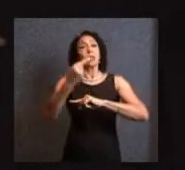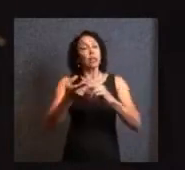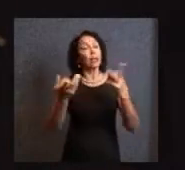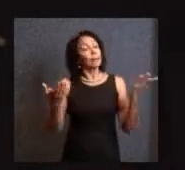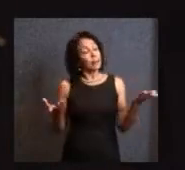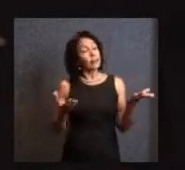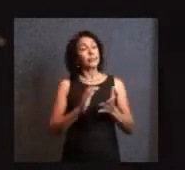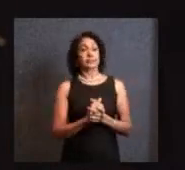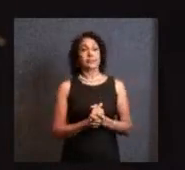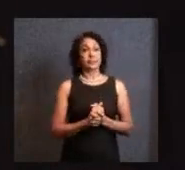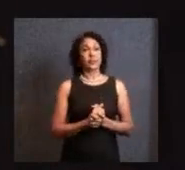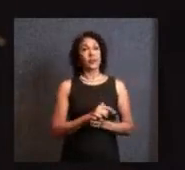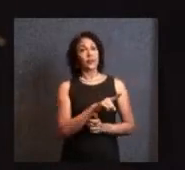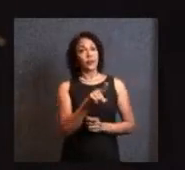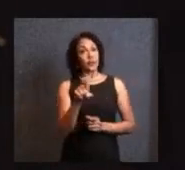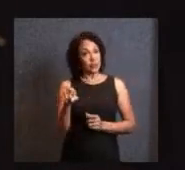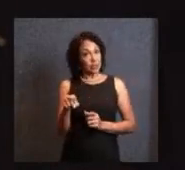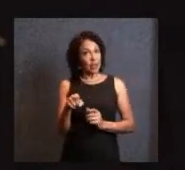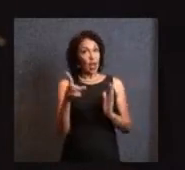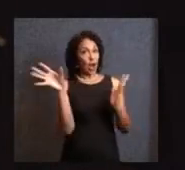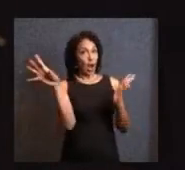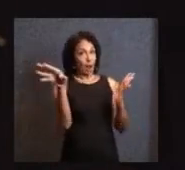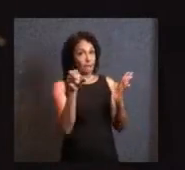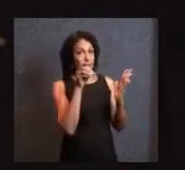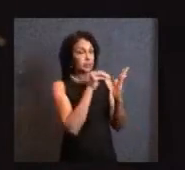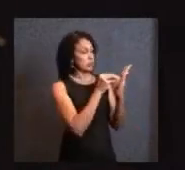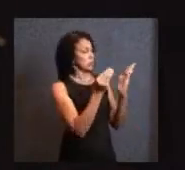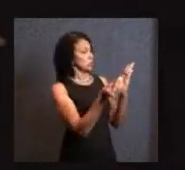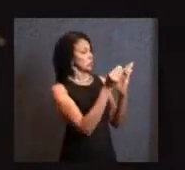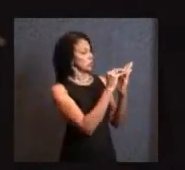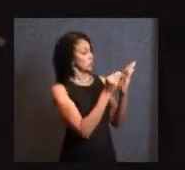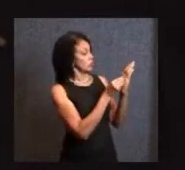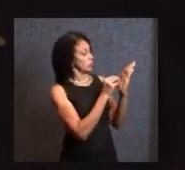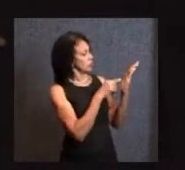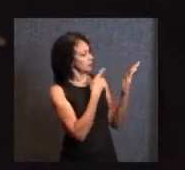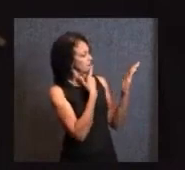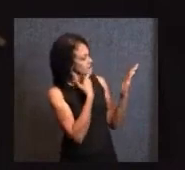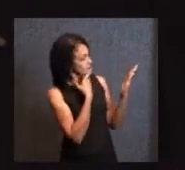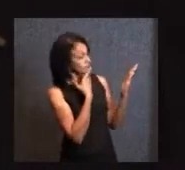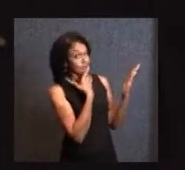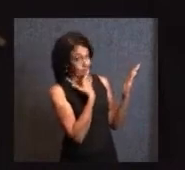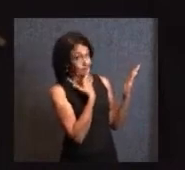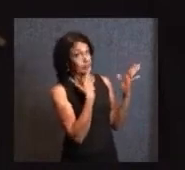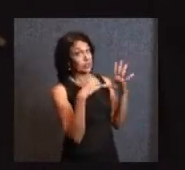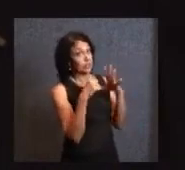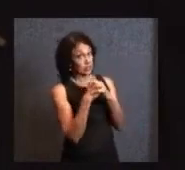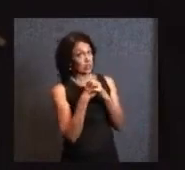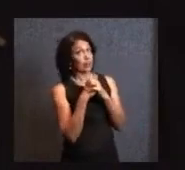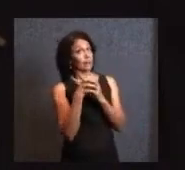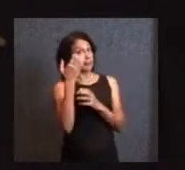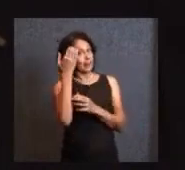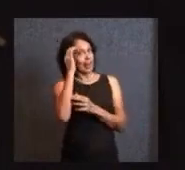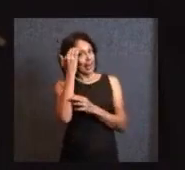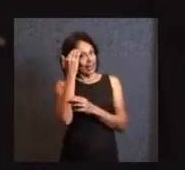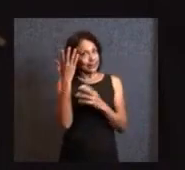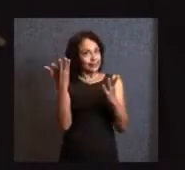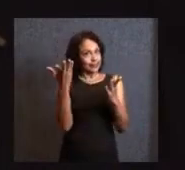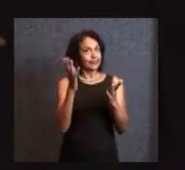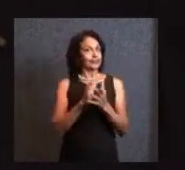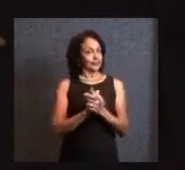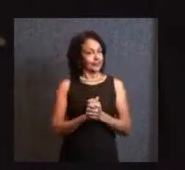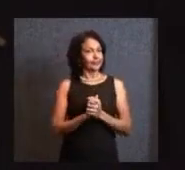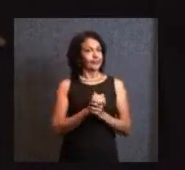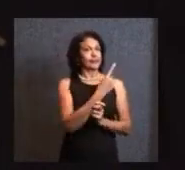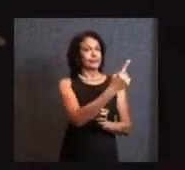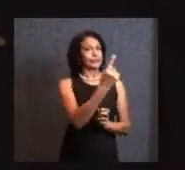que é quando você pega os números e faz a leitura de contexto, para qualificar o olhar. E, a partir dali,